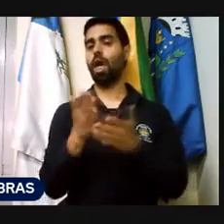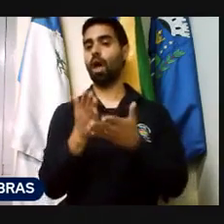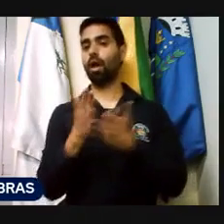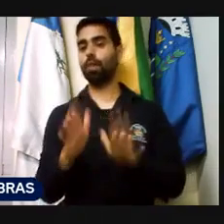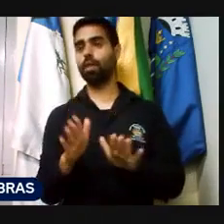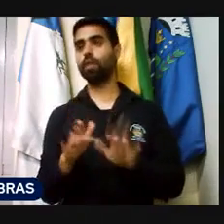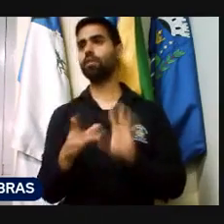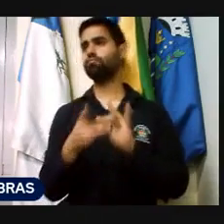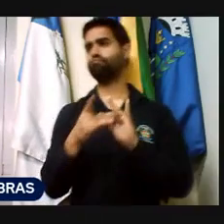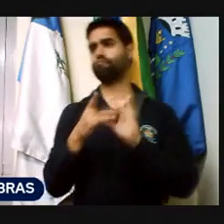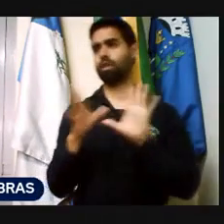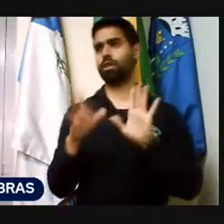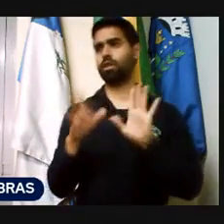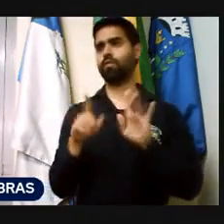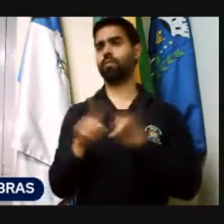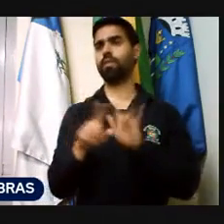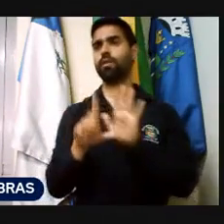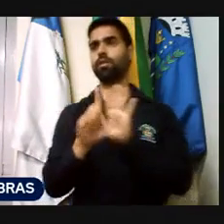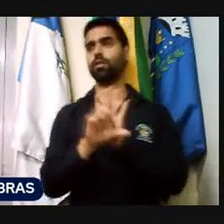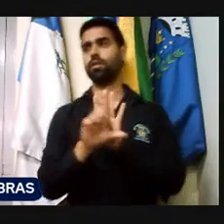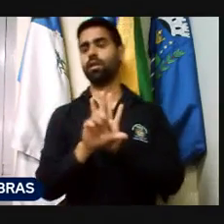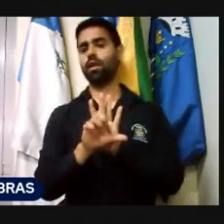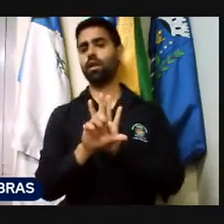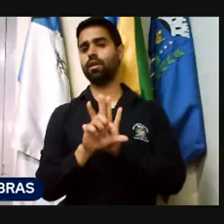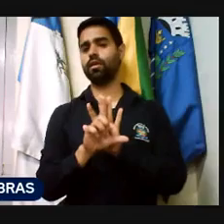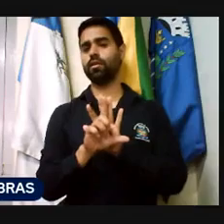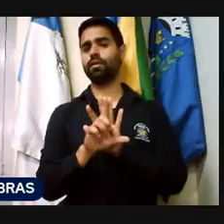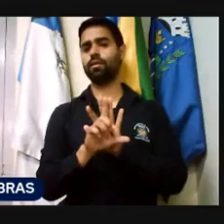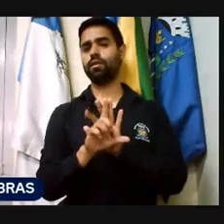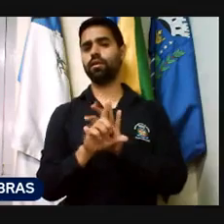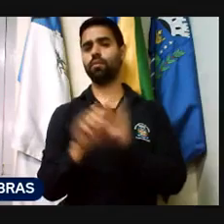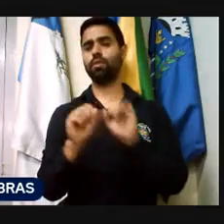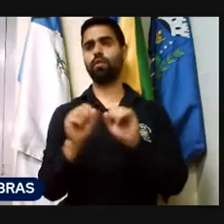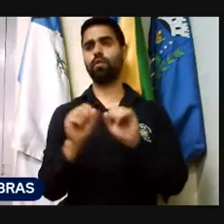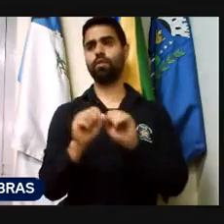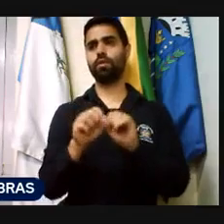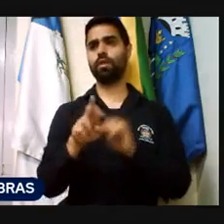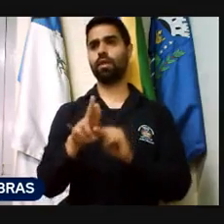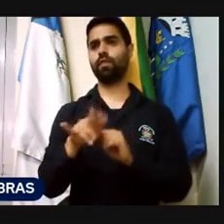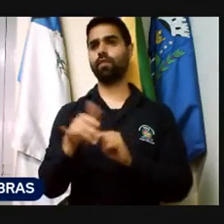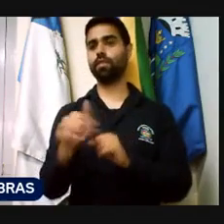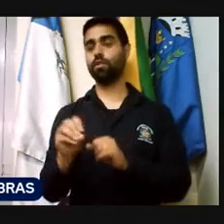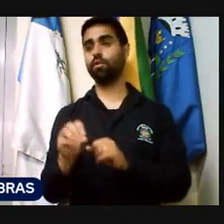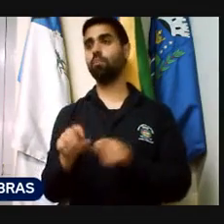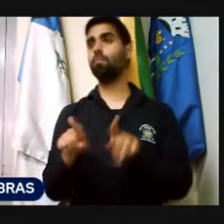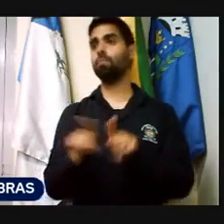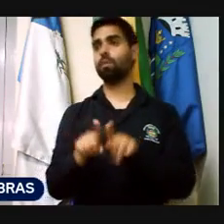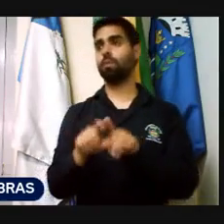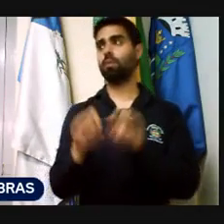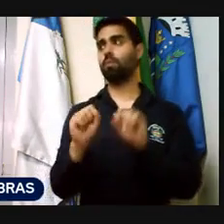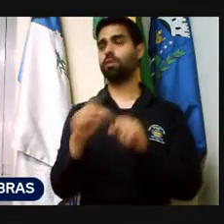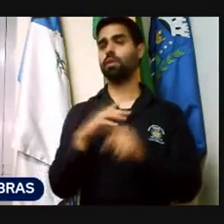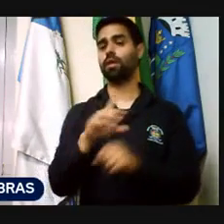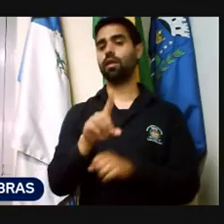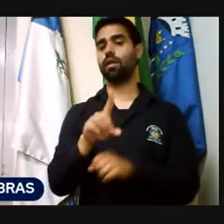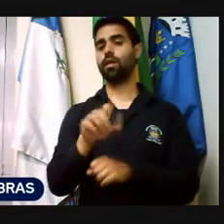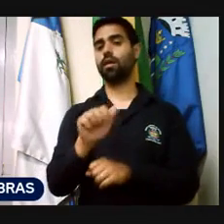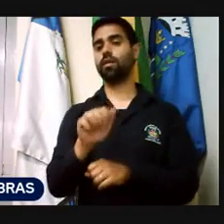sendo libertado da lei que nos permitia fazer essas revisões, que a gente estenda a data